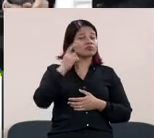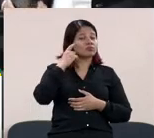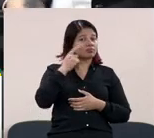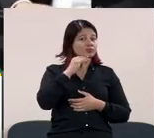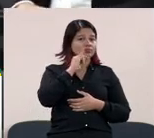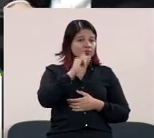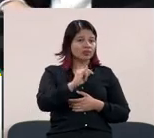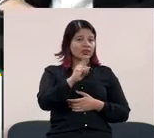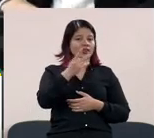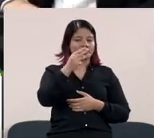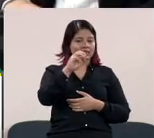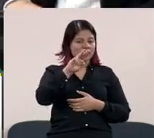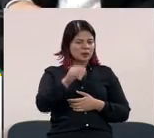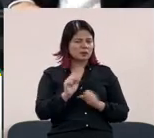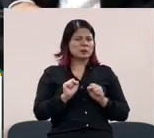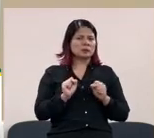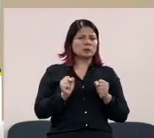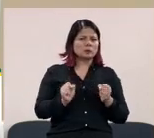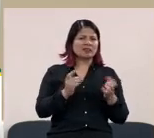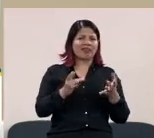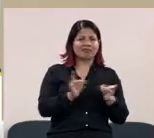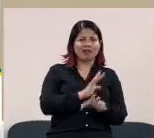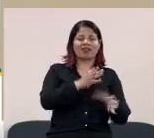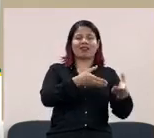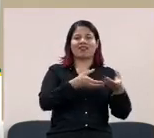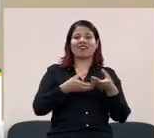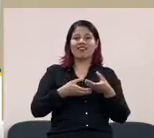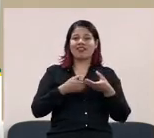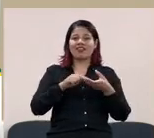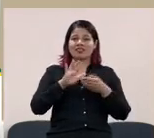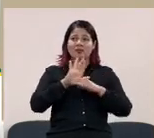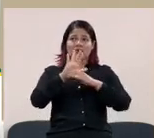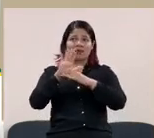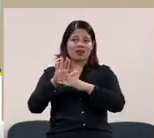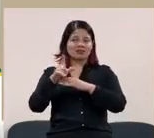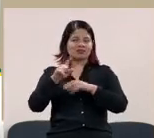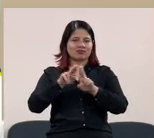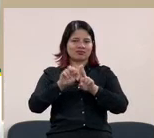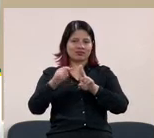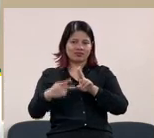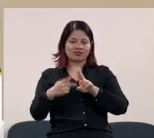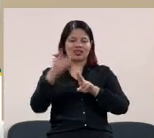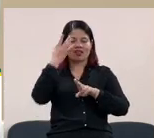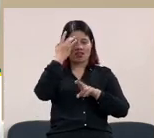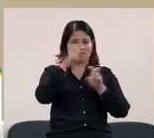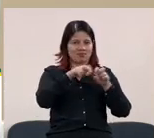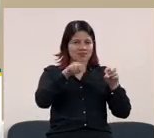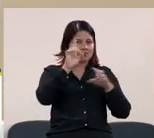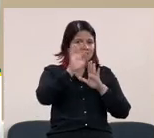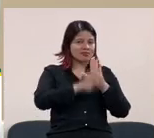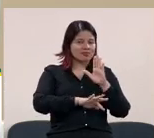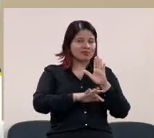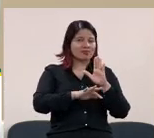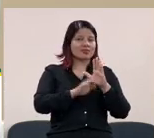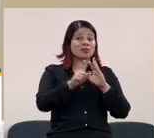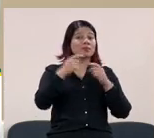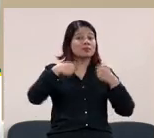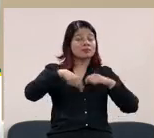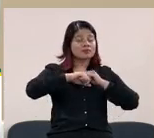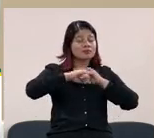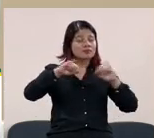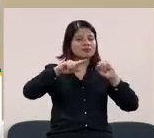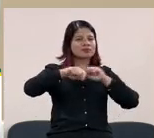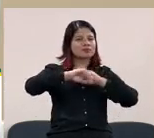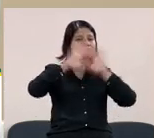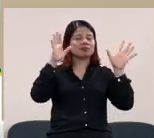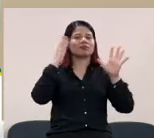gente vai se esforçar para consolidar amanhã na votação de bancada, acho que é importante dizer, esclarecer, para